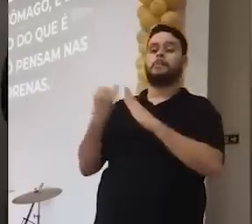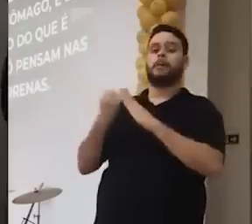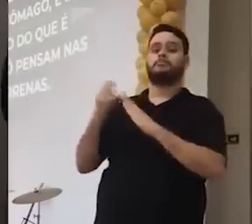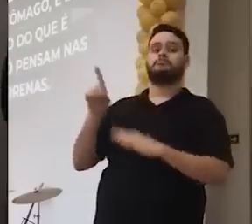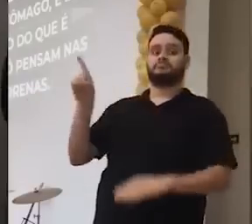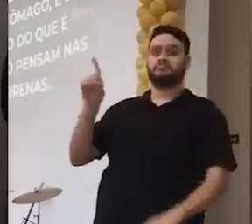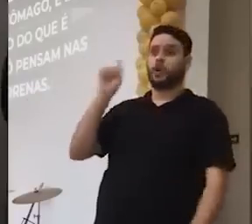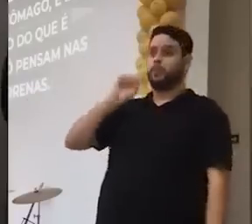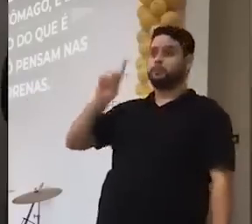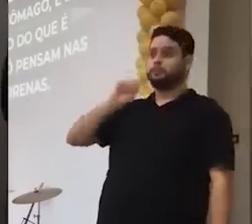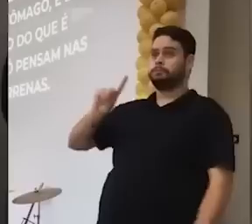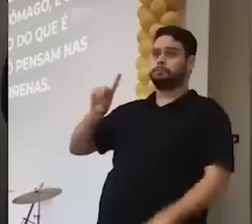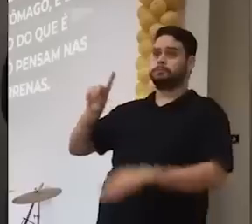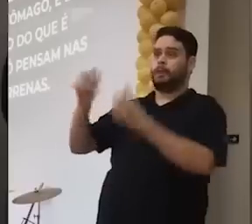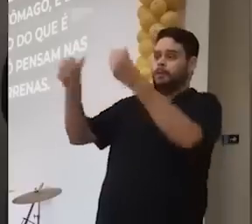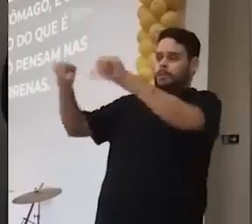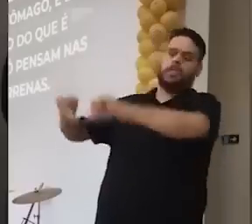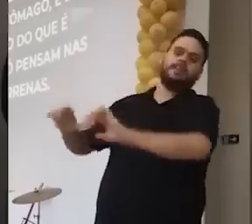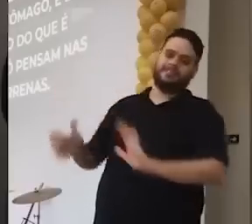uma aldeia global.